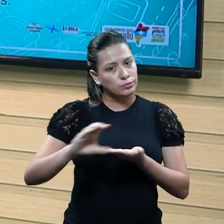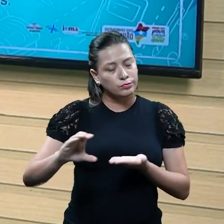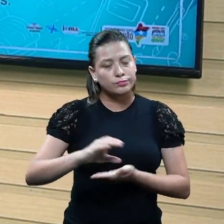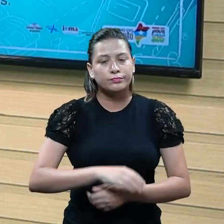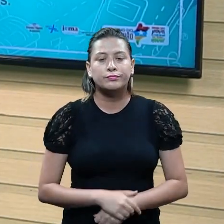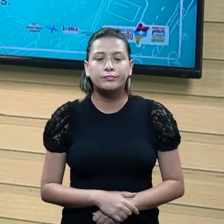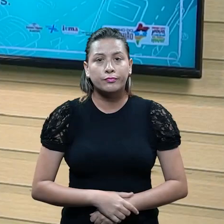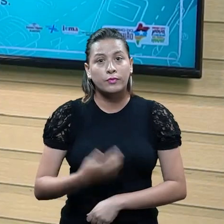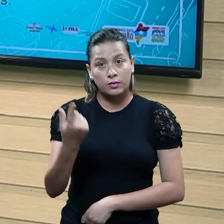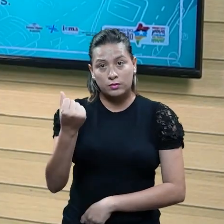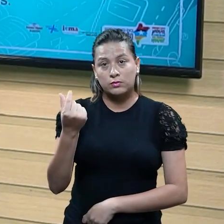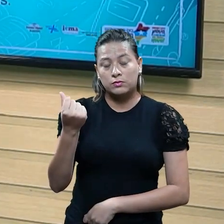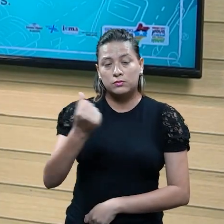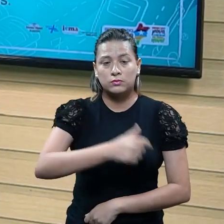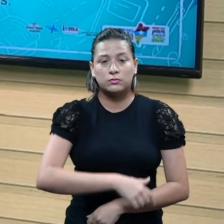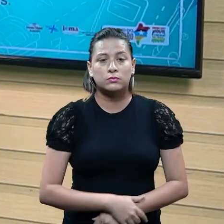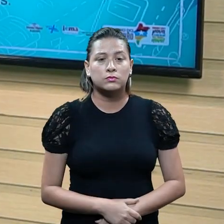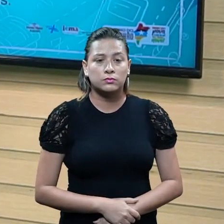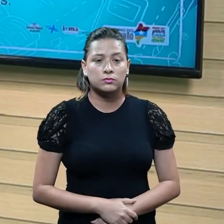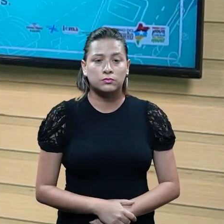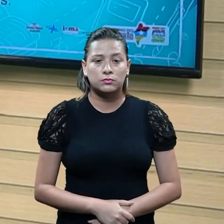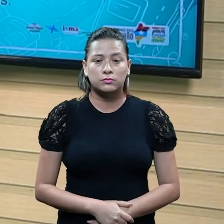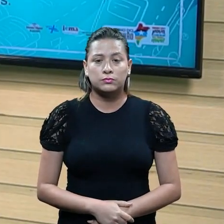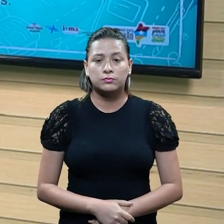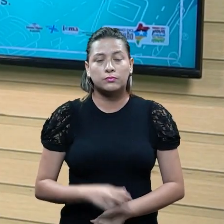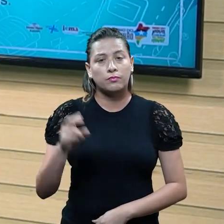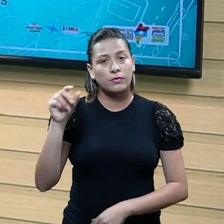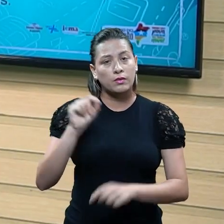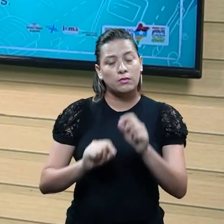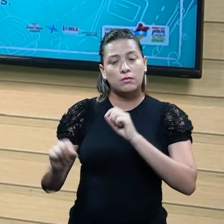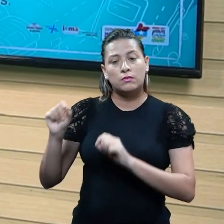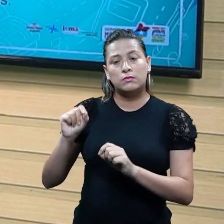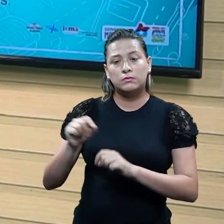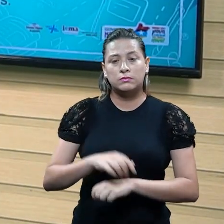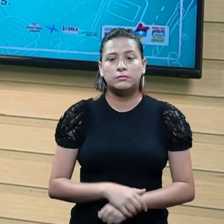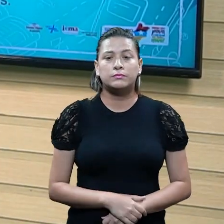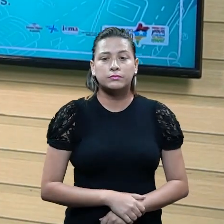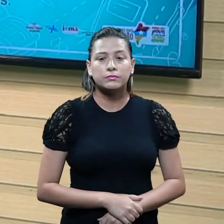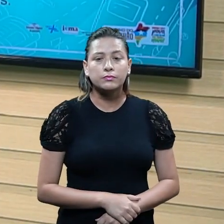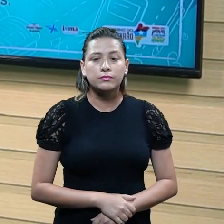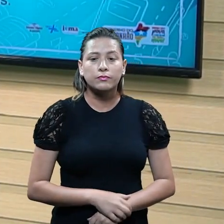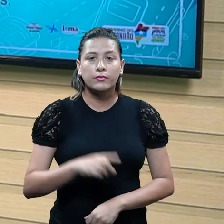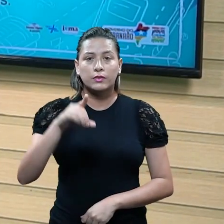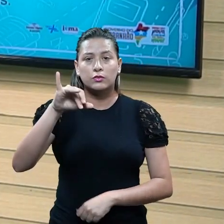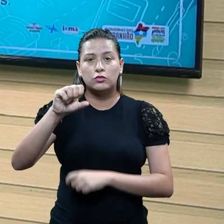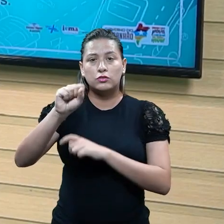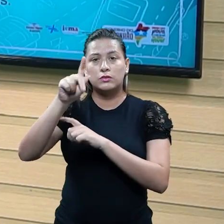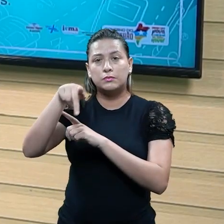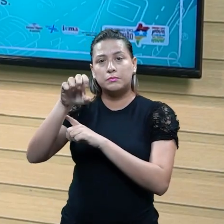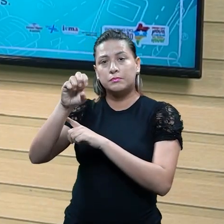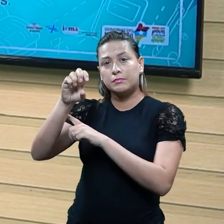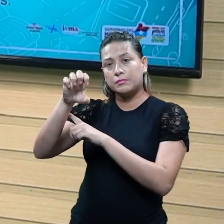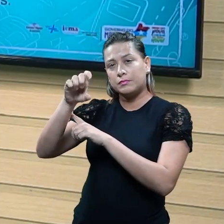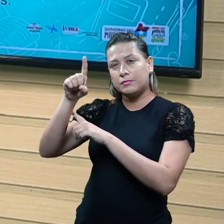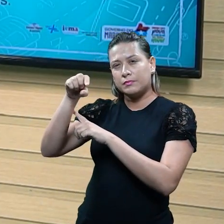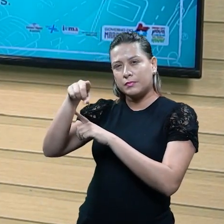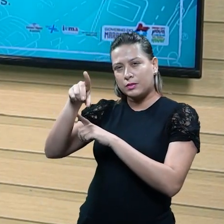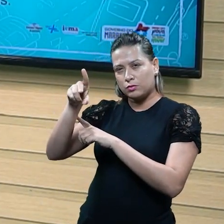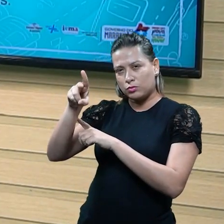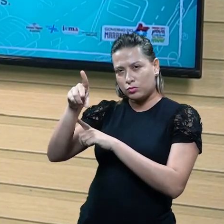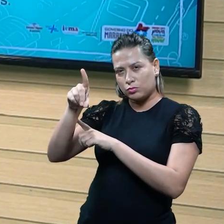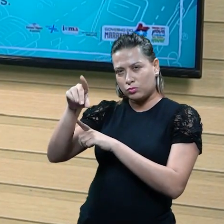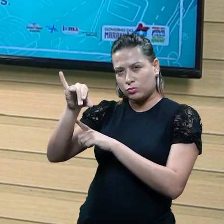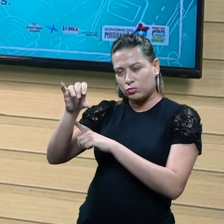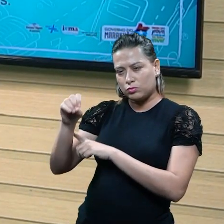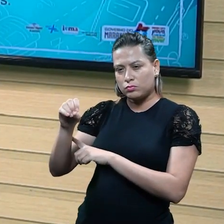Esse dinheiro, ele é reconhecido como dispêndio, entendeu? Então,